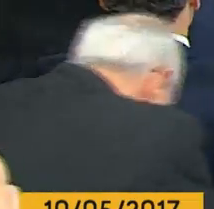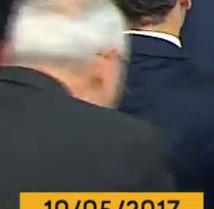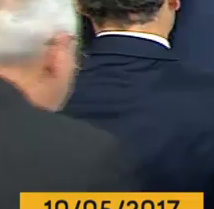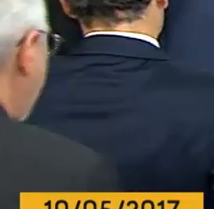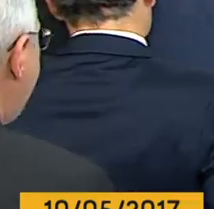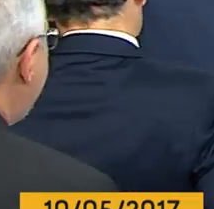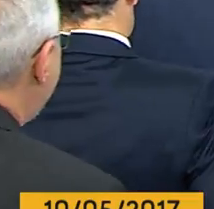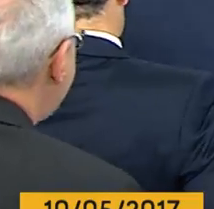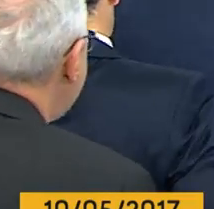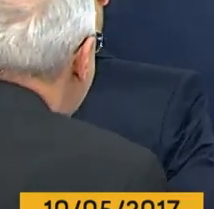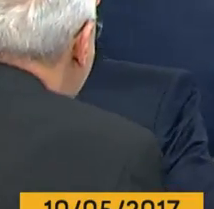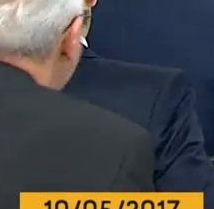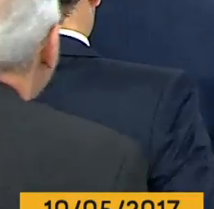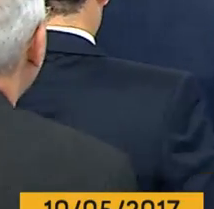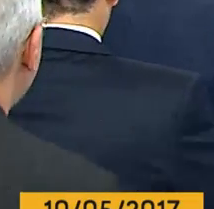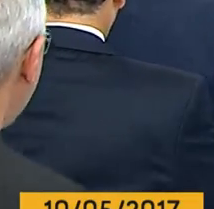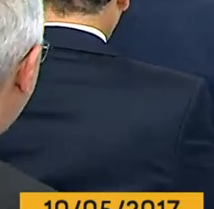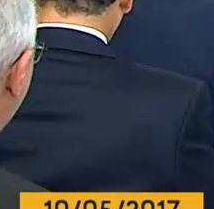Imbassaí